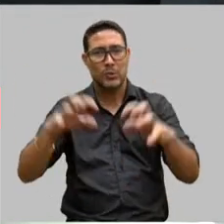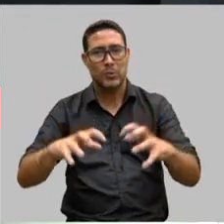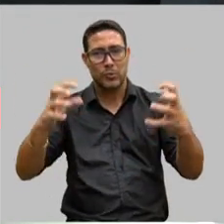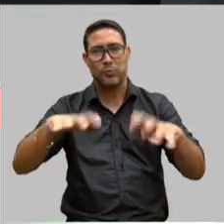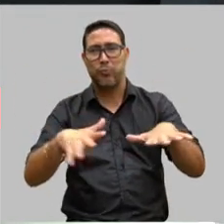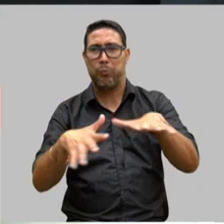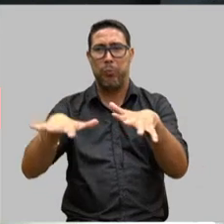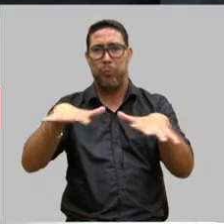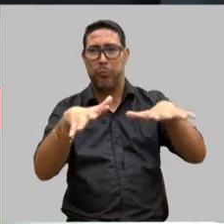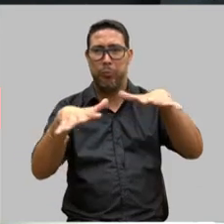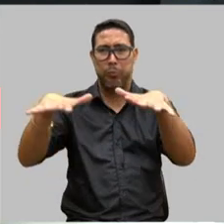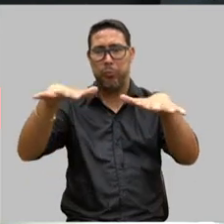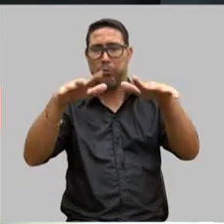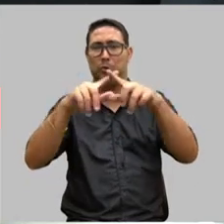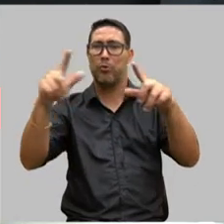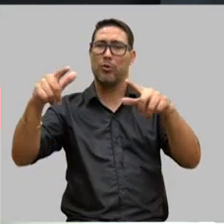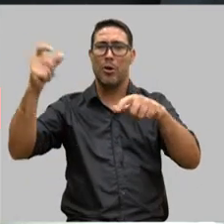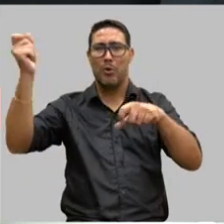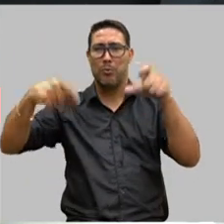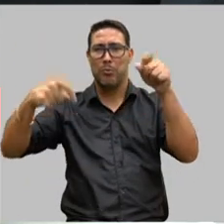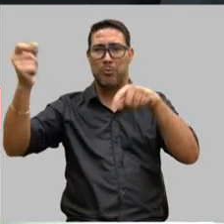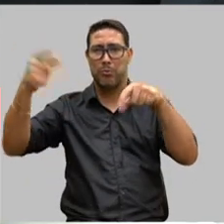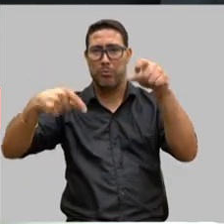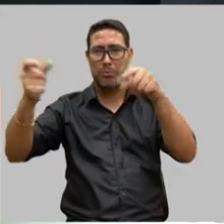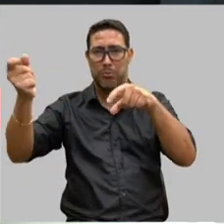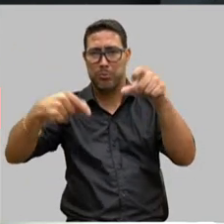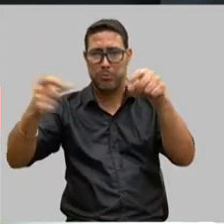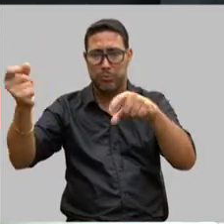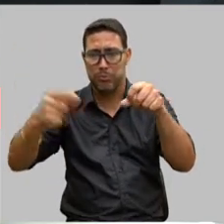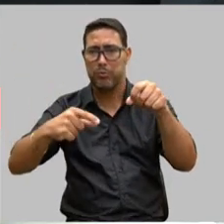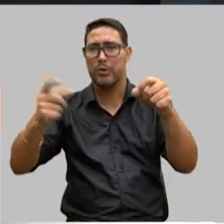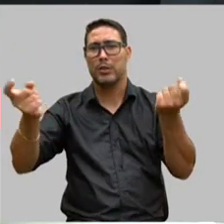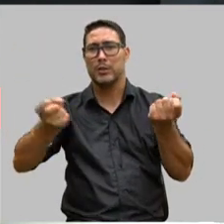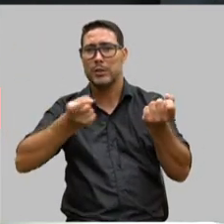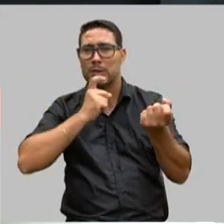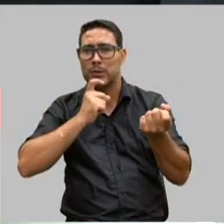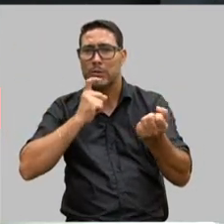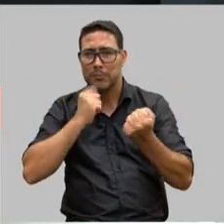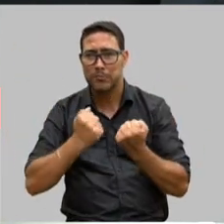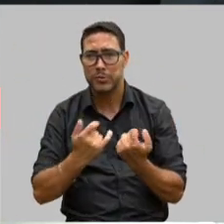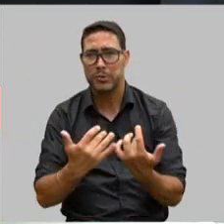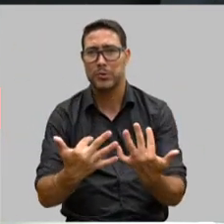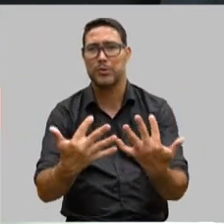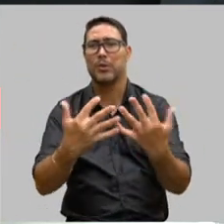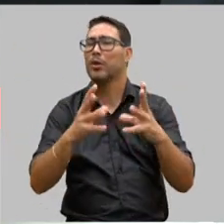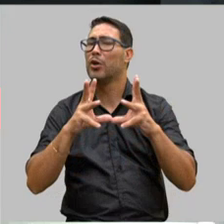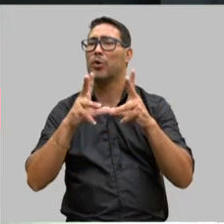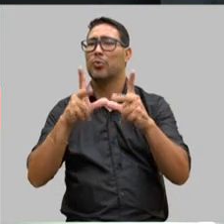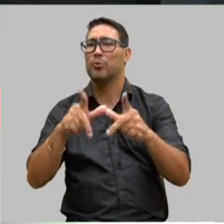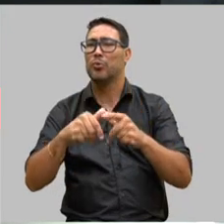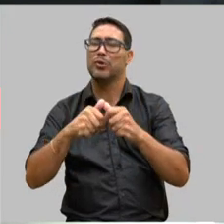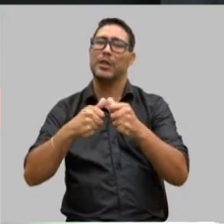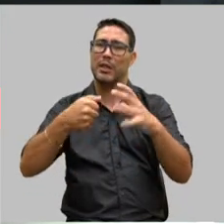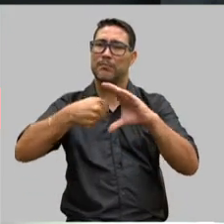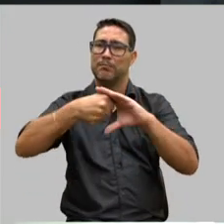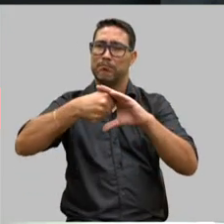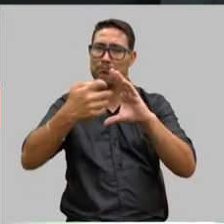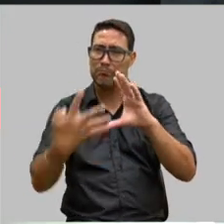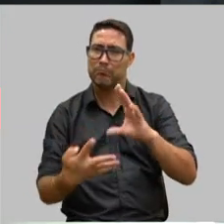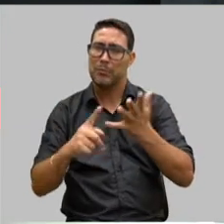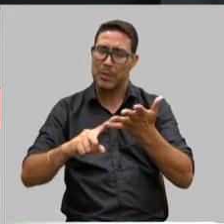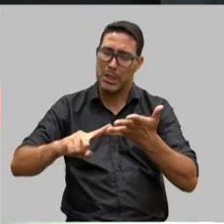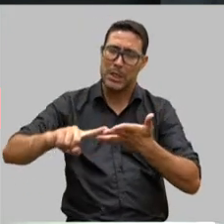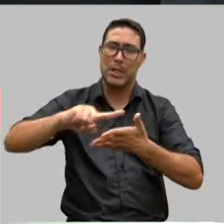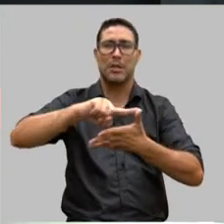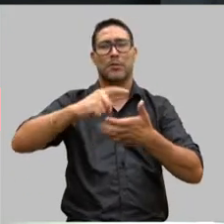de chuva, granizo, geadas, né, e todas as suas consequências que ele falou aqui, que ele trouxe para nós um pouco. Eu